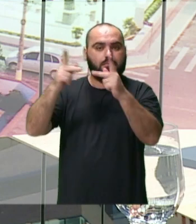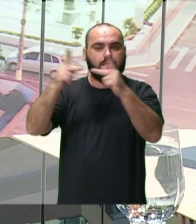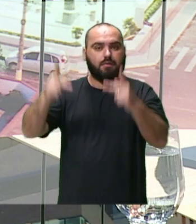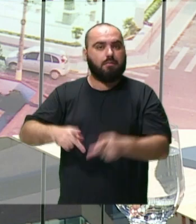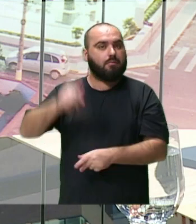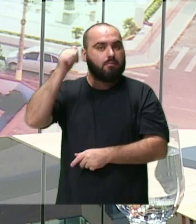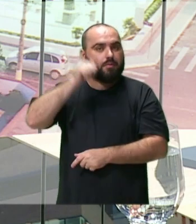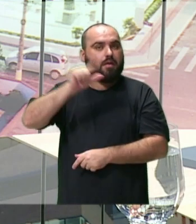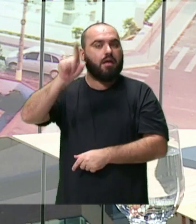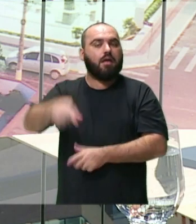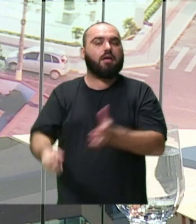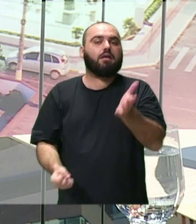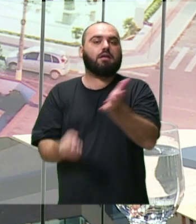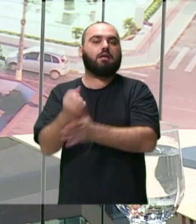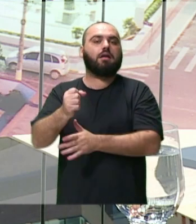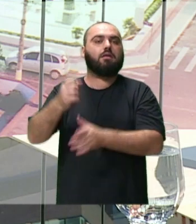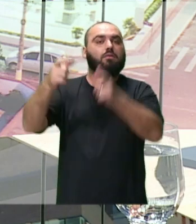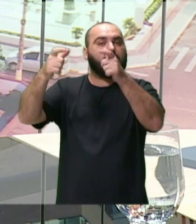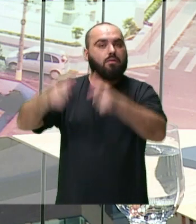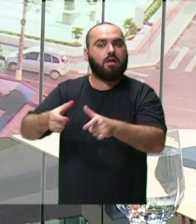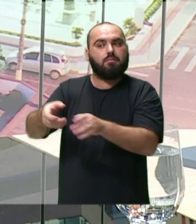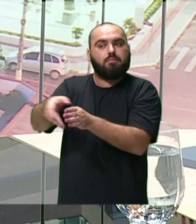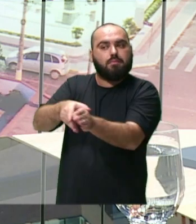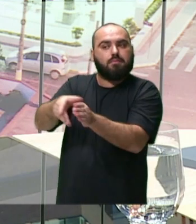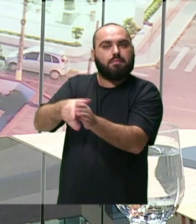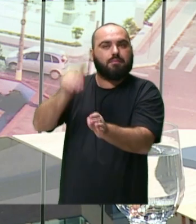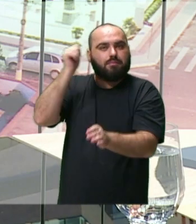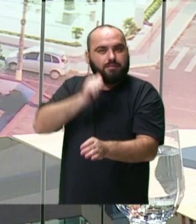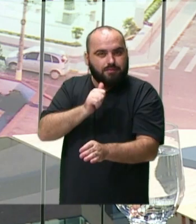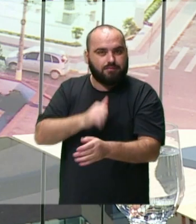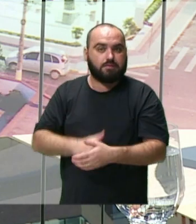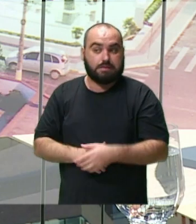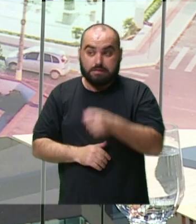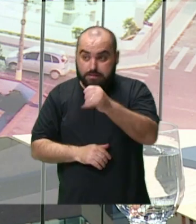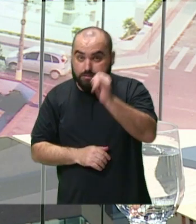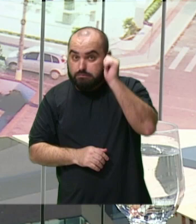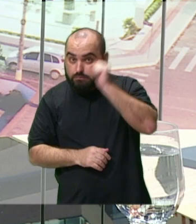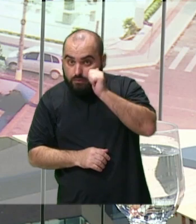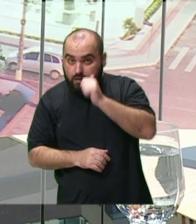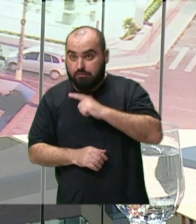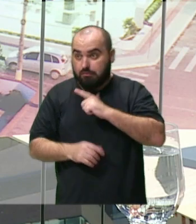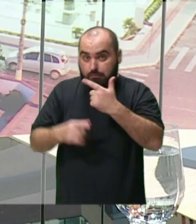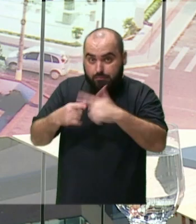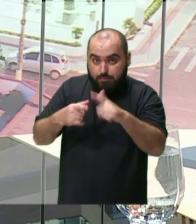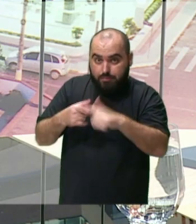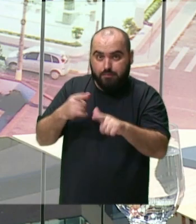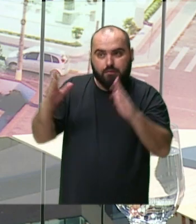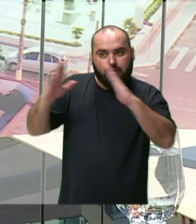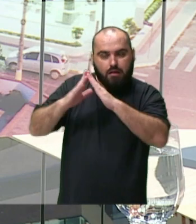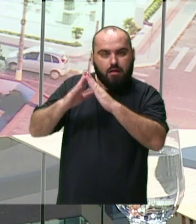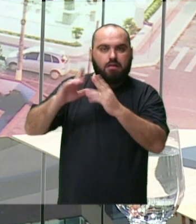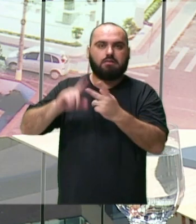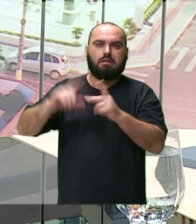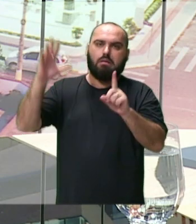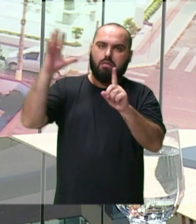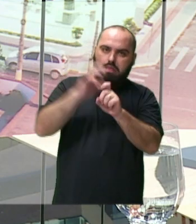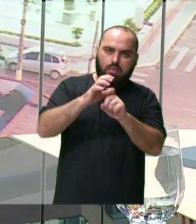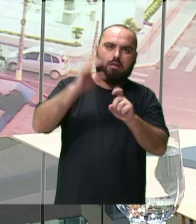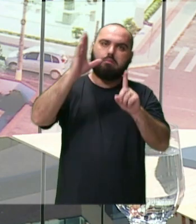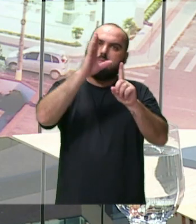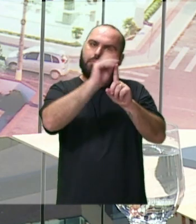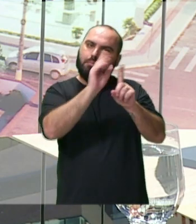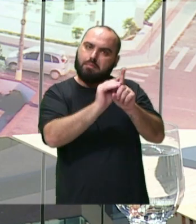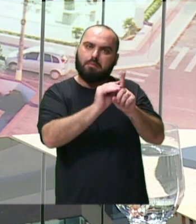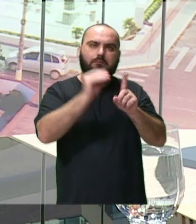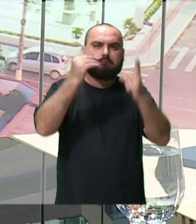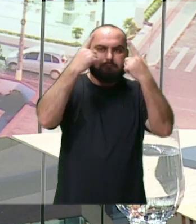foi a criação de um espaço de orientação à mulher. Então, as mulheres que tiverem algum problema em casa, de assédio, de violência, pode vir